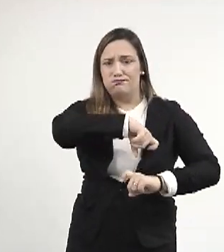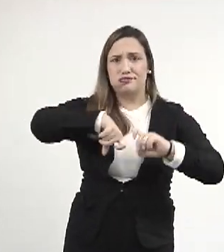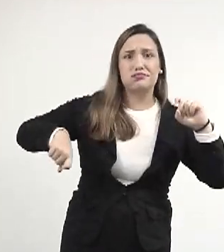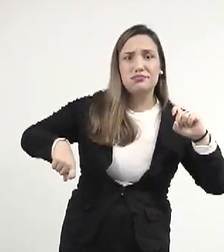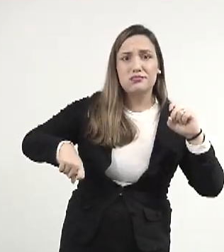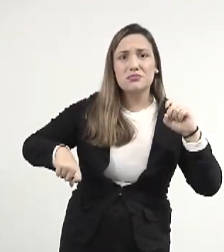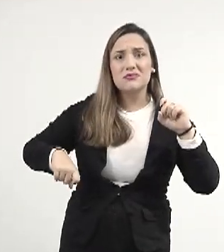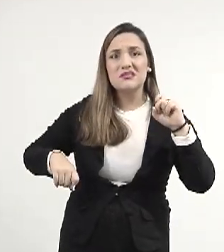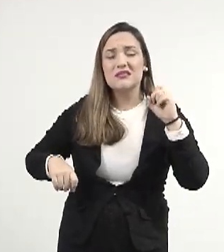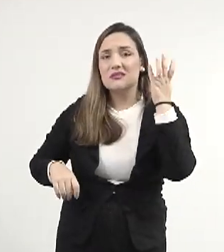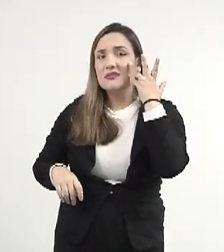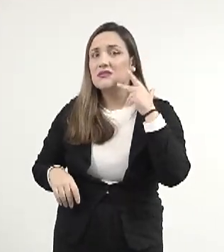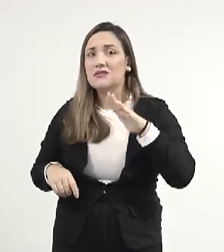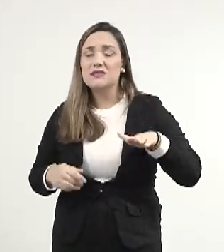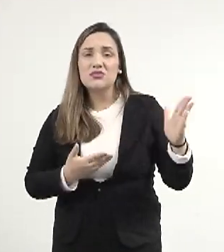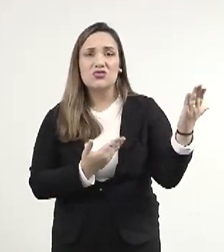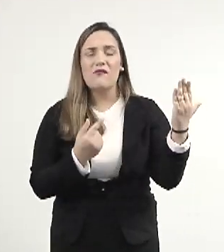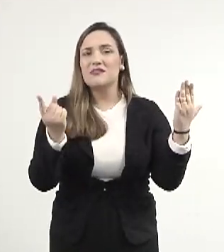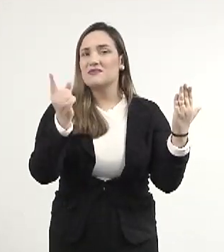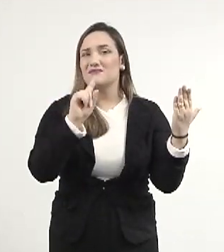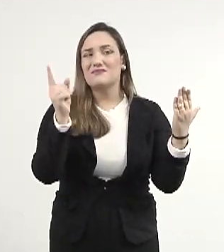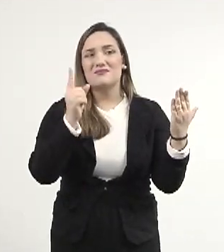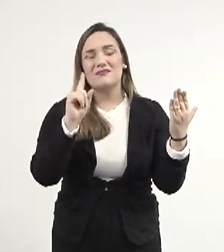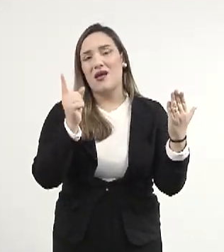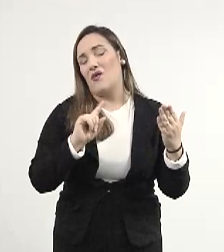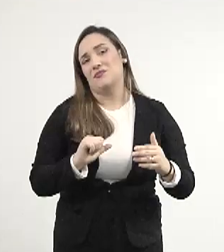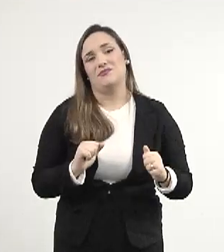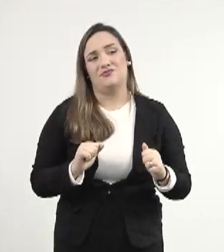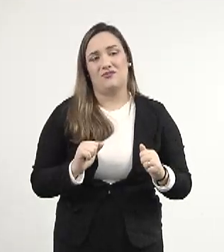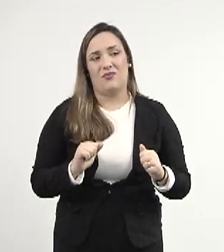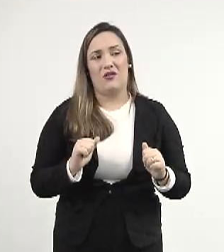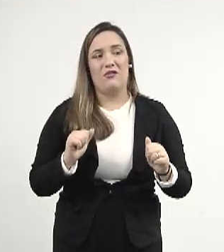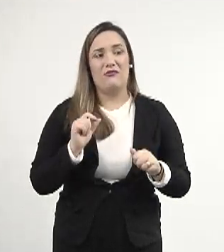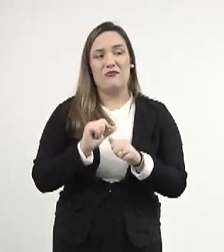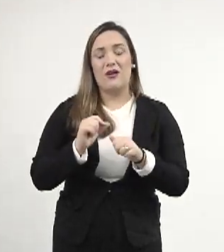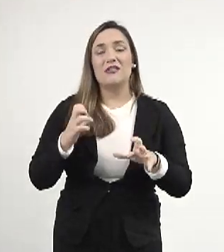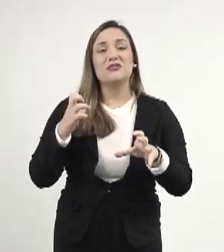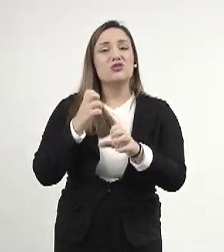vulnerável. Esse cartório, ele não está contabilizando, por exemplo,